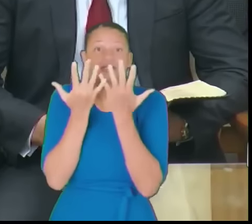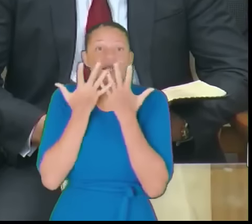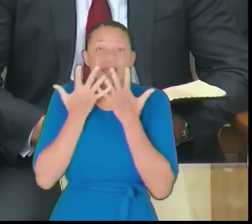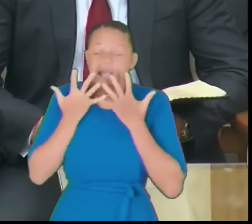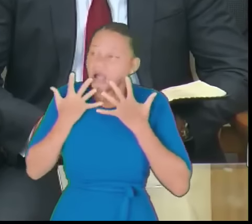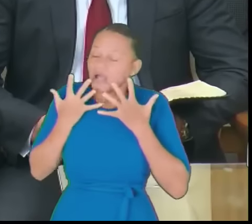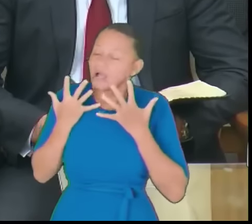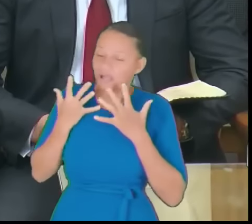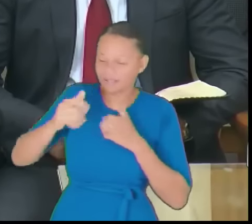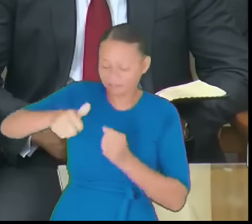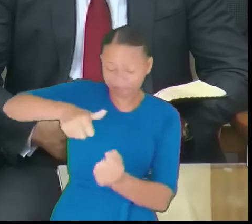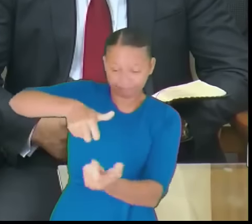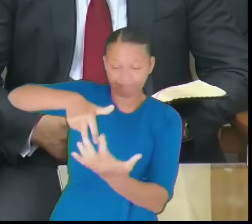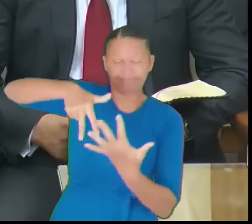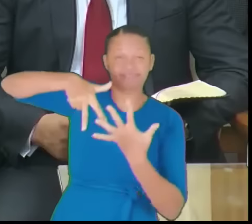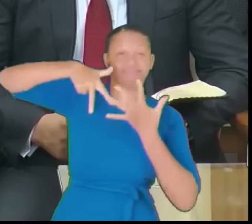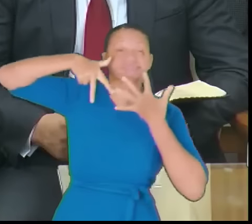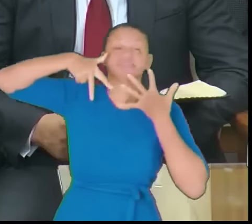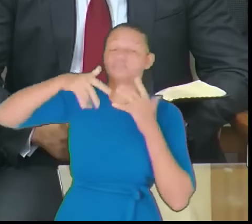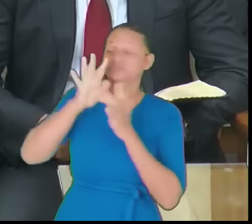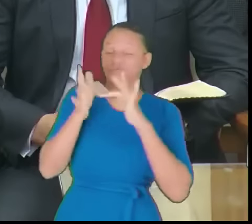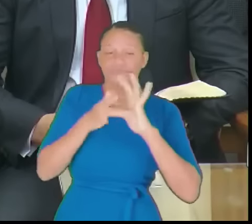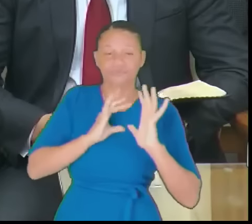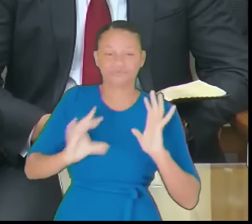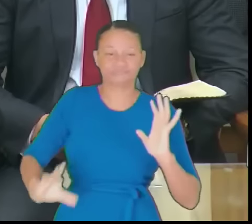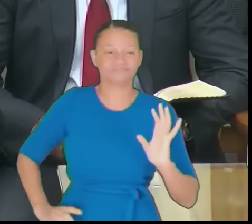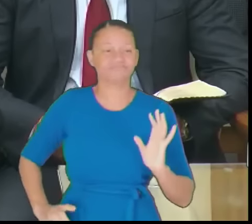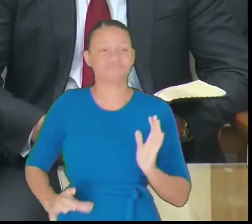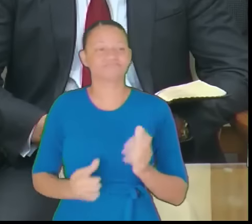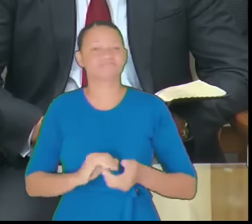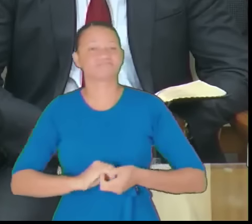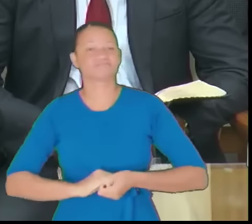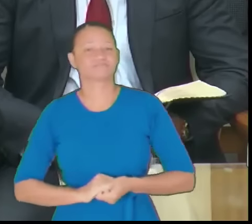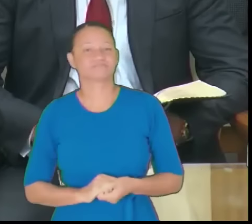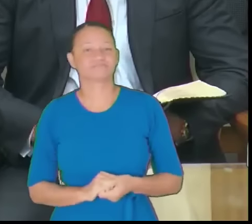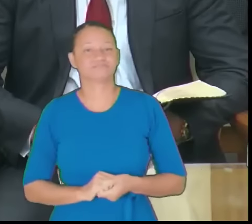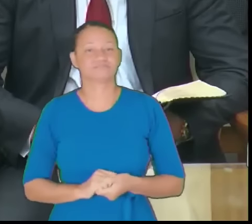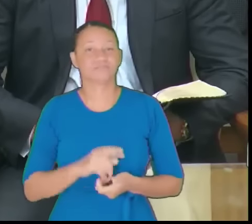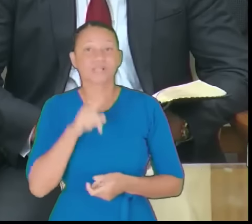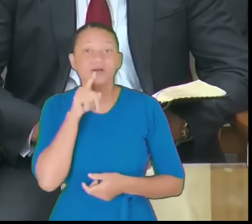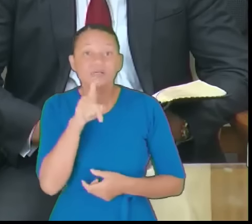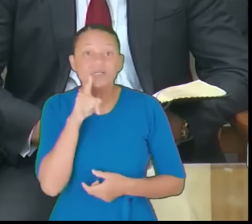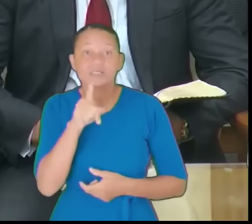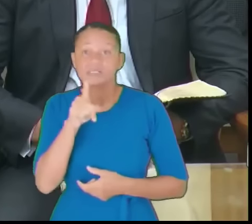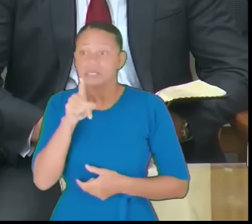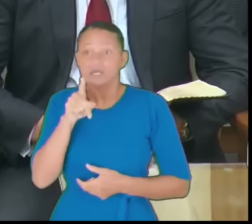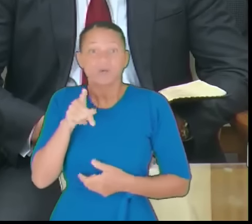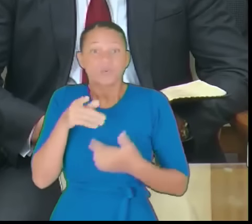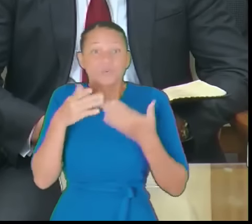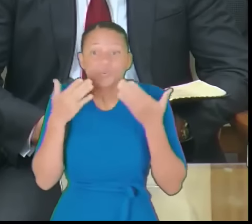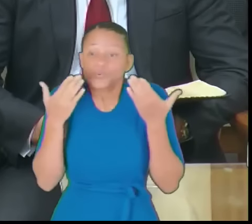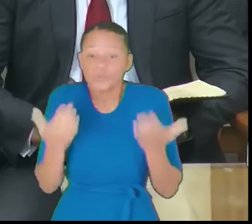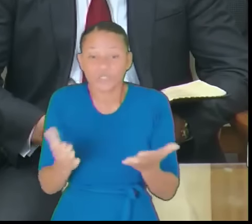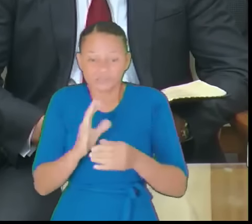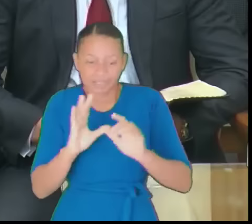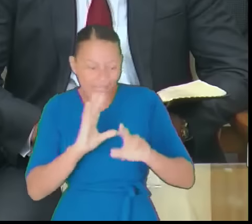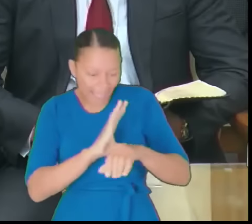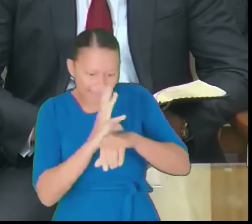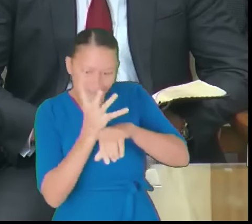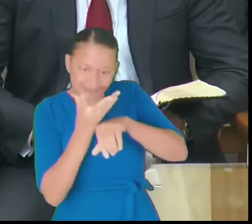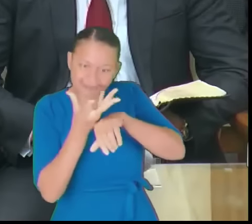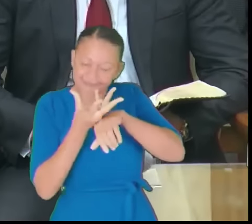Cristo, quando ela reflete a beleza de Cristo. Quando você se quando a igreja se aproxima de Deus,